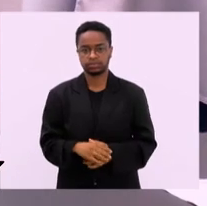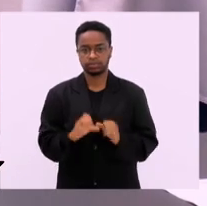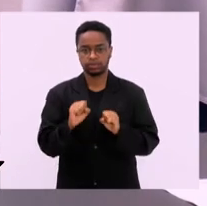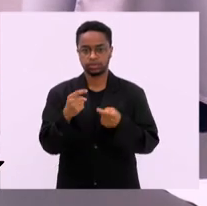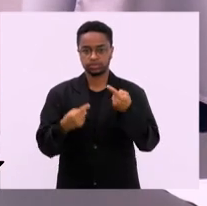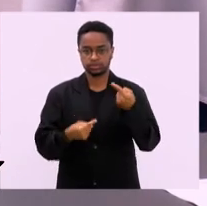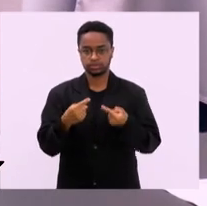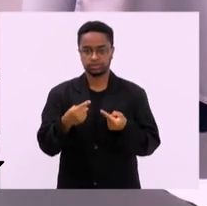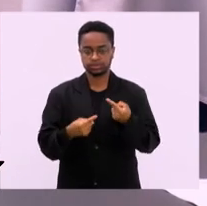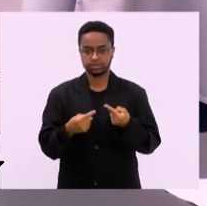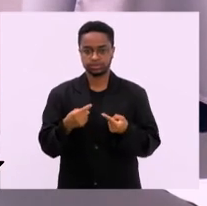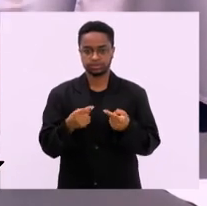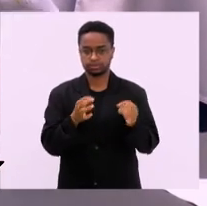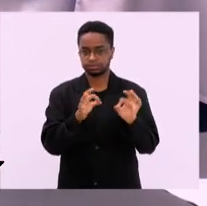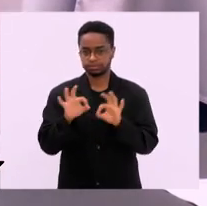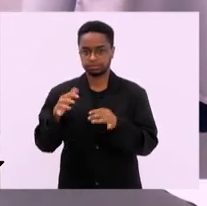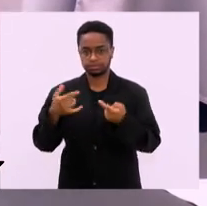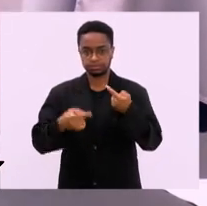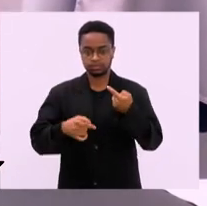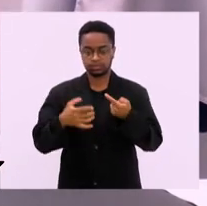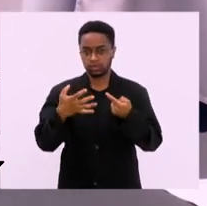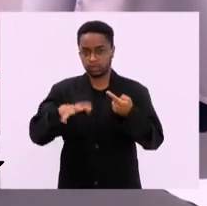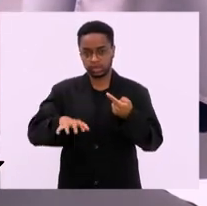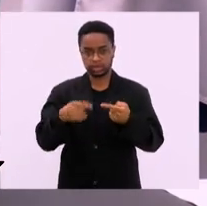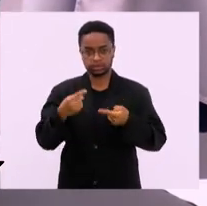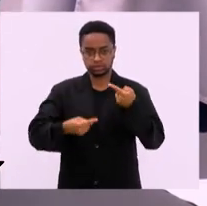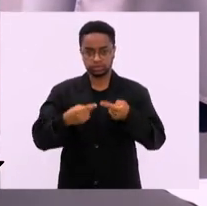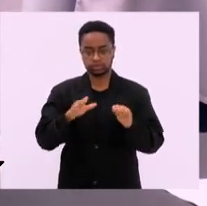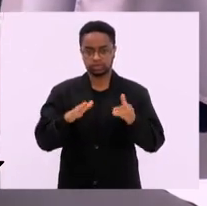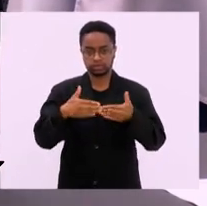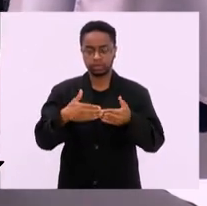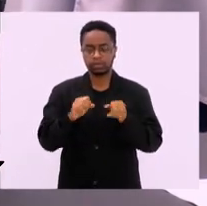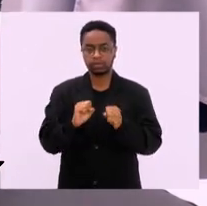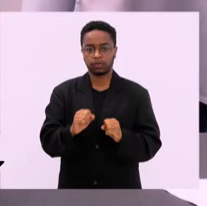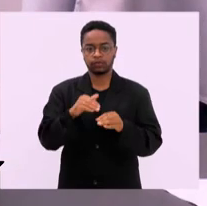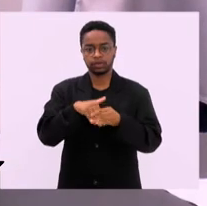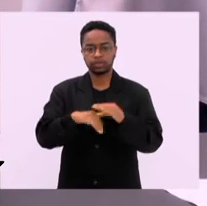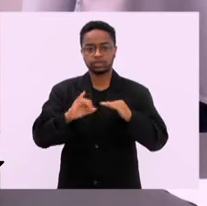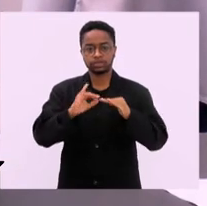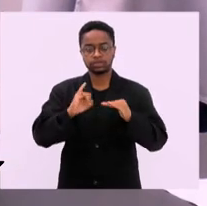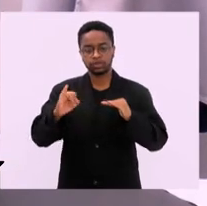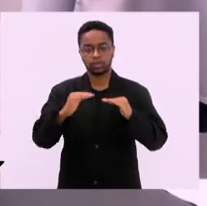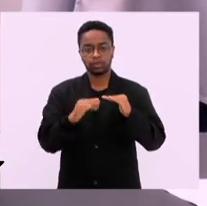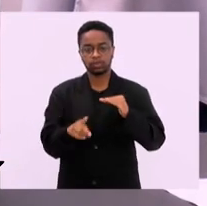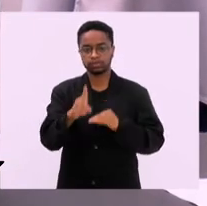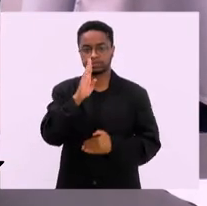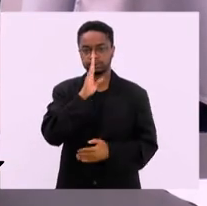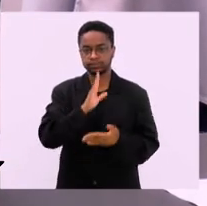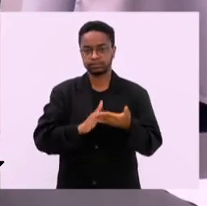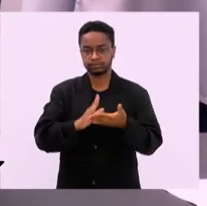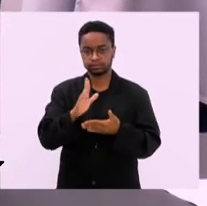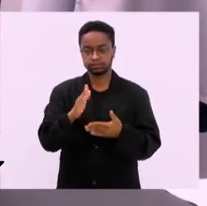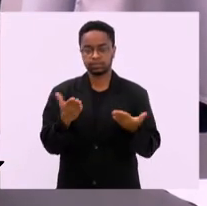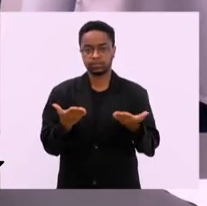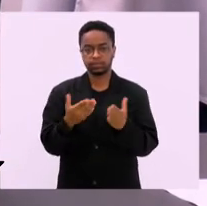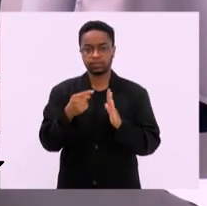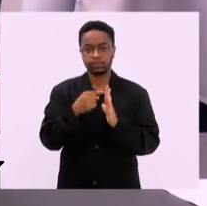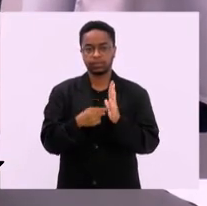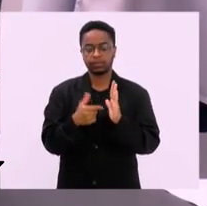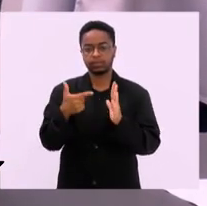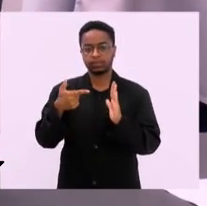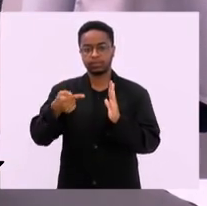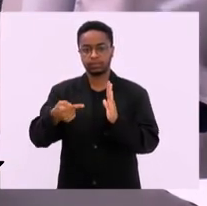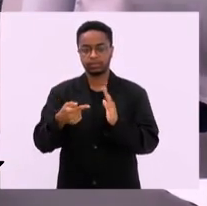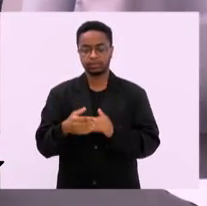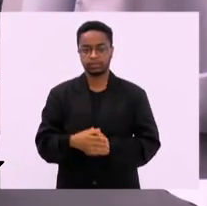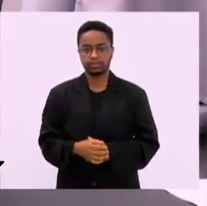discussão. Não havendo quem queira discutir, encerrada a discussão. Em votação, senhores que aprovam, permaneçam como estão. Aprovado. Passo ao 27 da